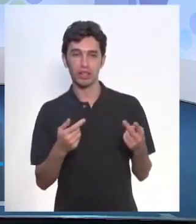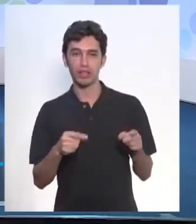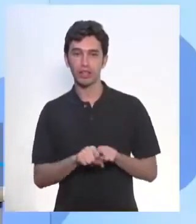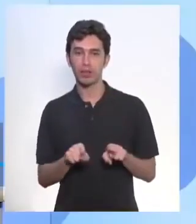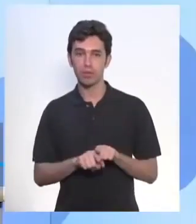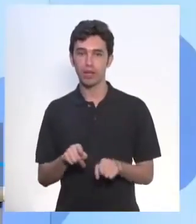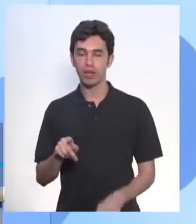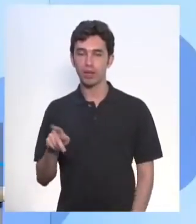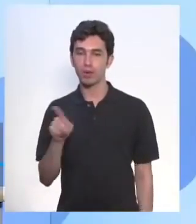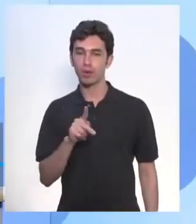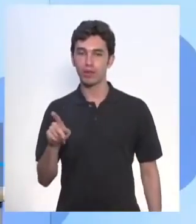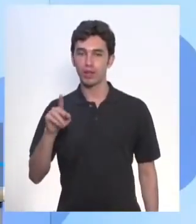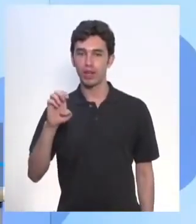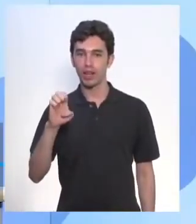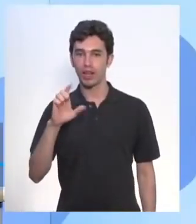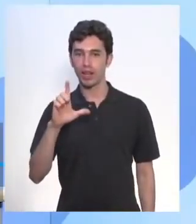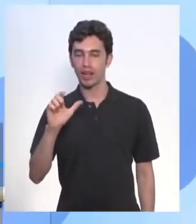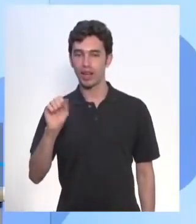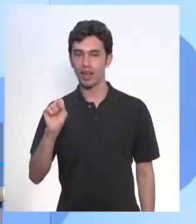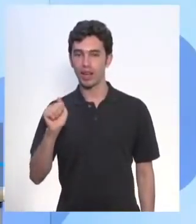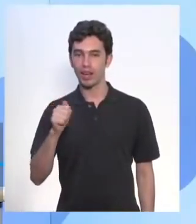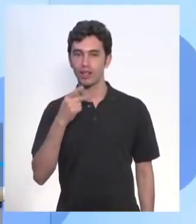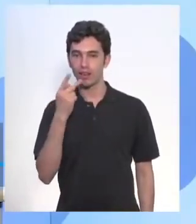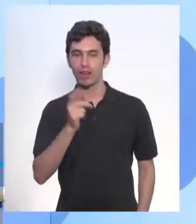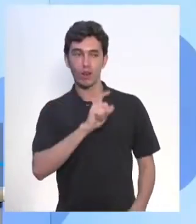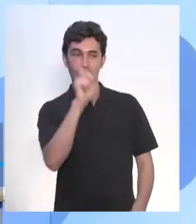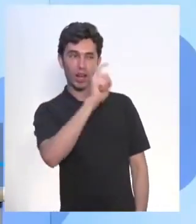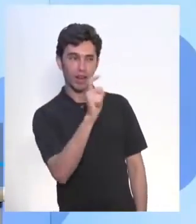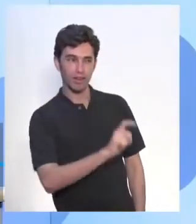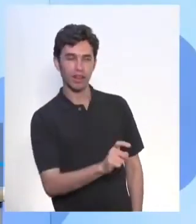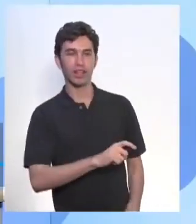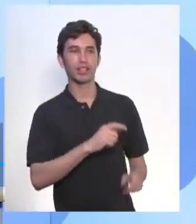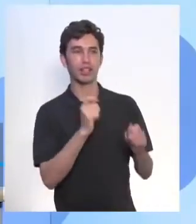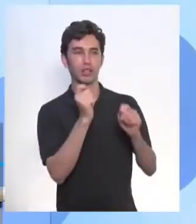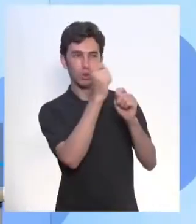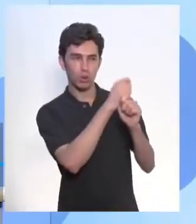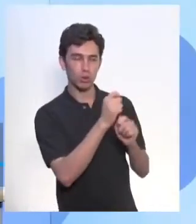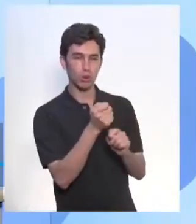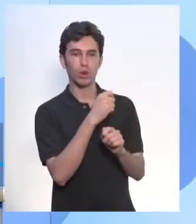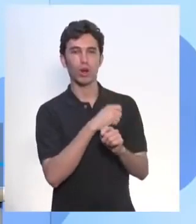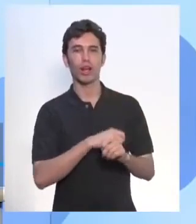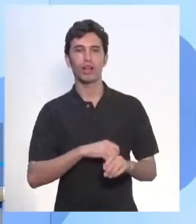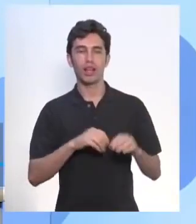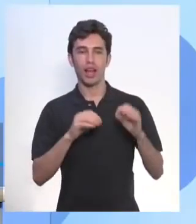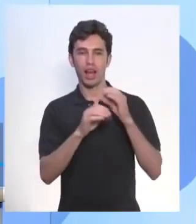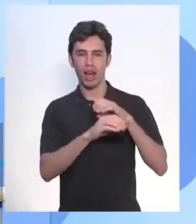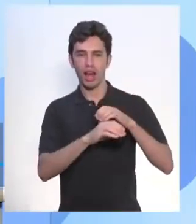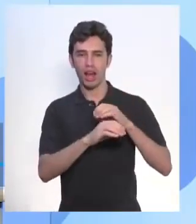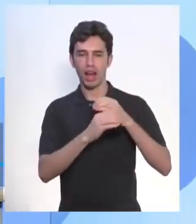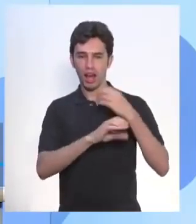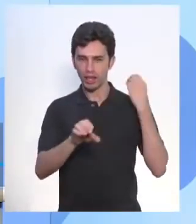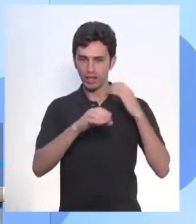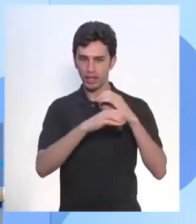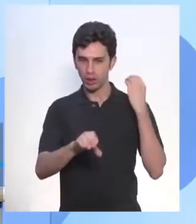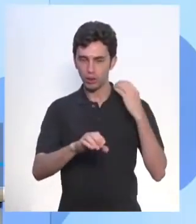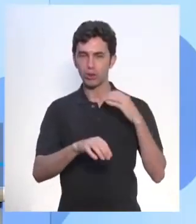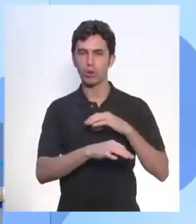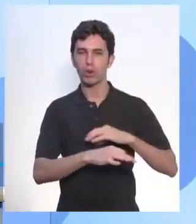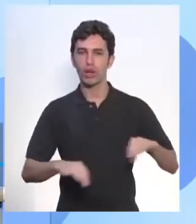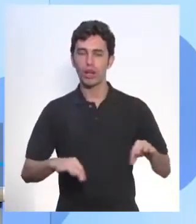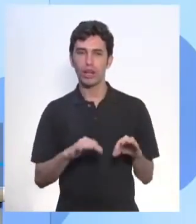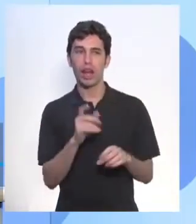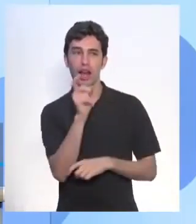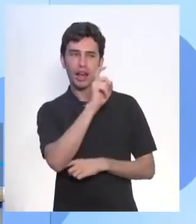a professora Elza falou sim, grafite, esculturas, arquitetura. A professora Maria falou sobre grafite e